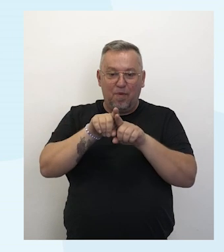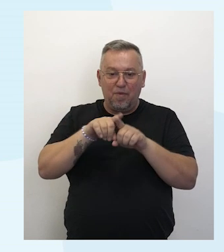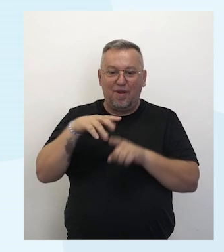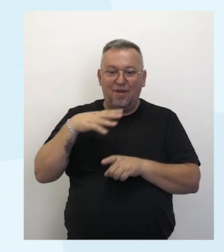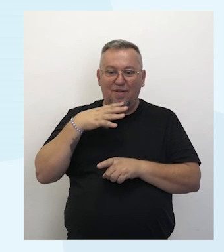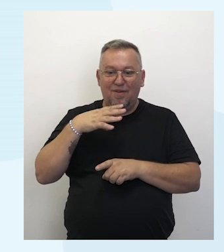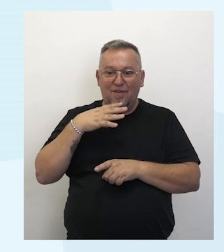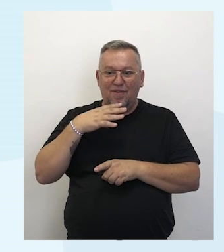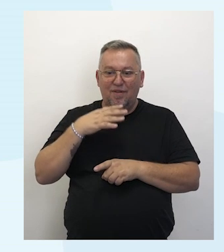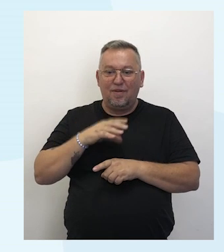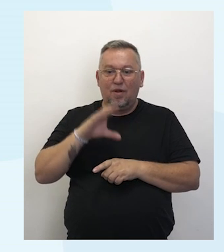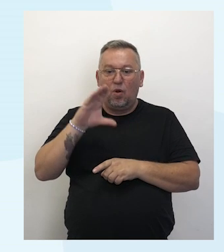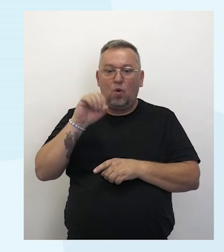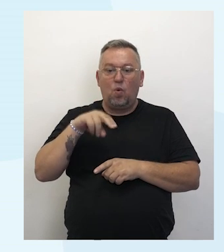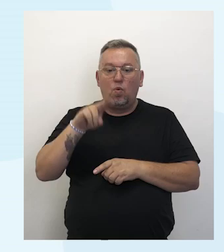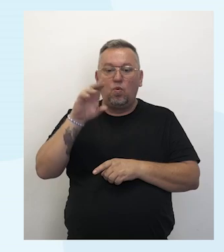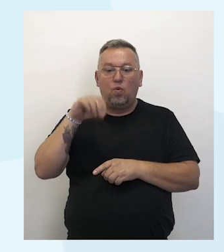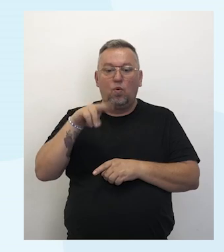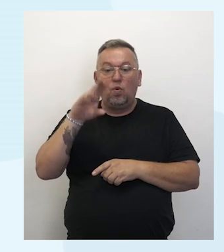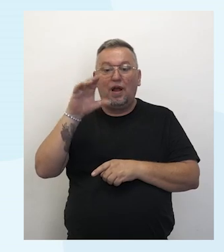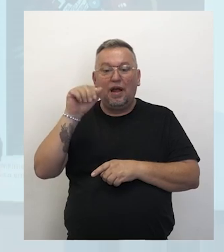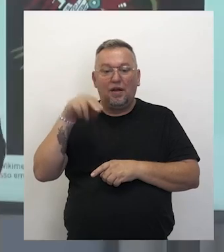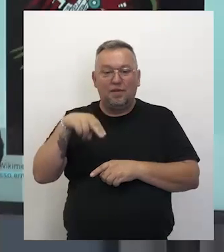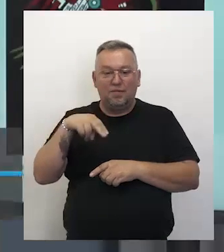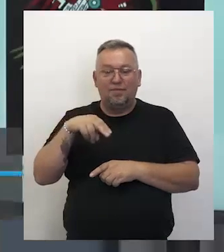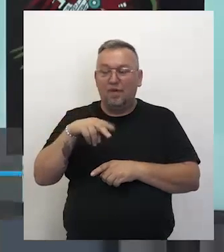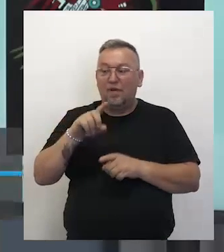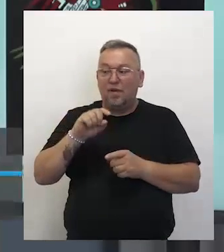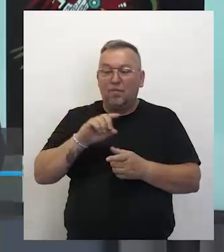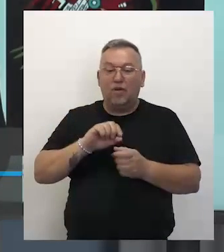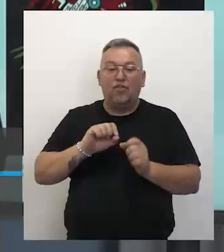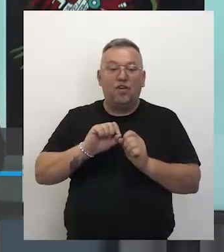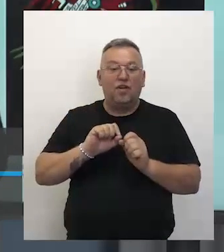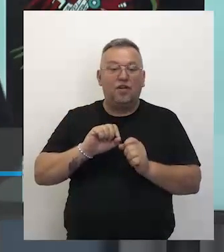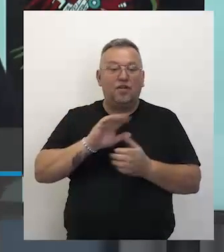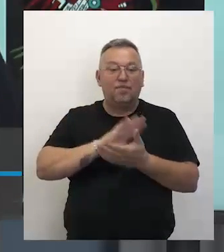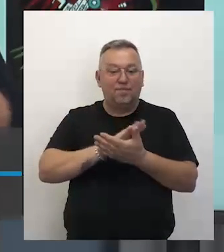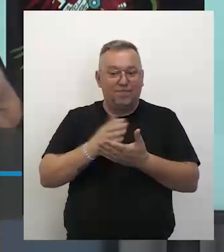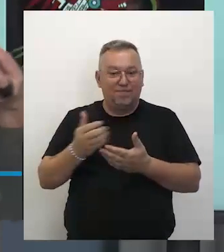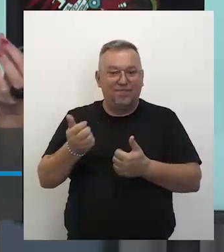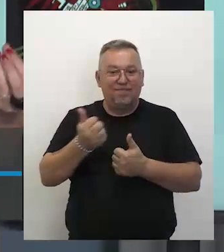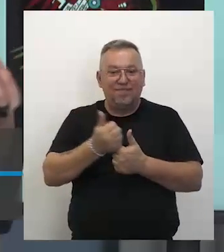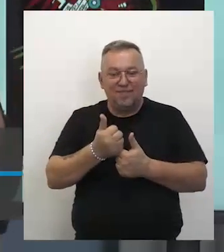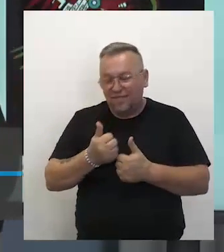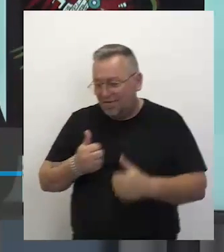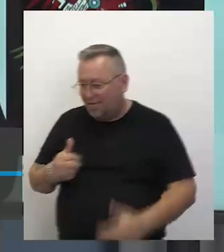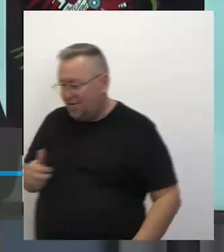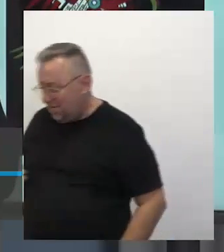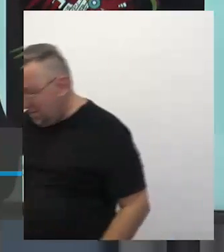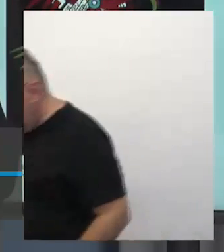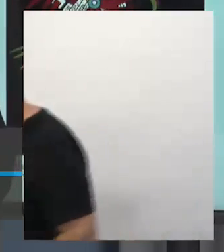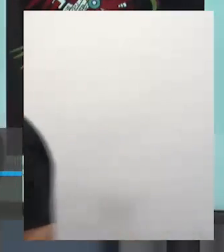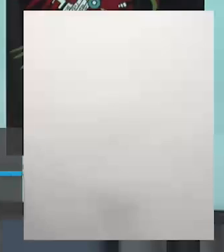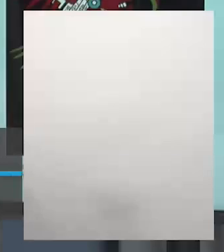como Kukulcán pelos maias, foi um deus que os astecas eles acabaram, né,